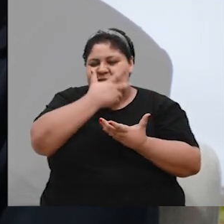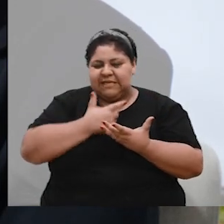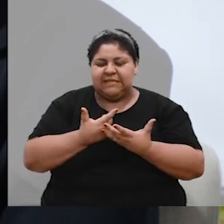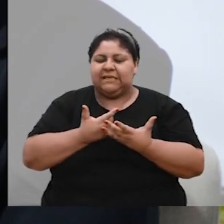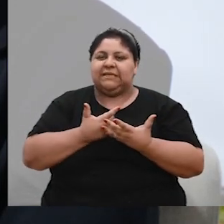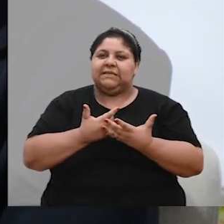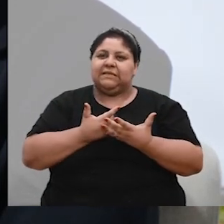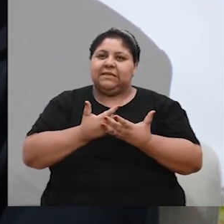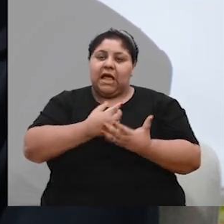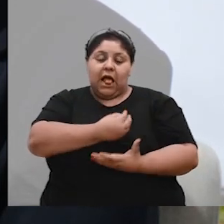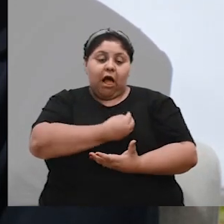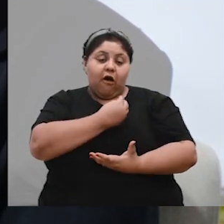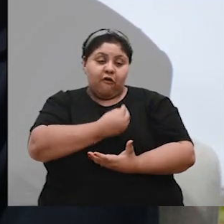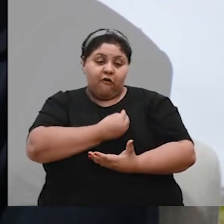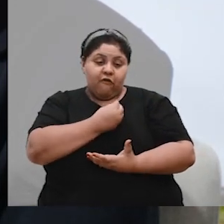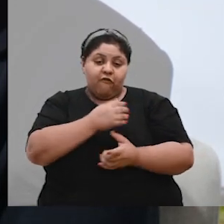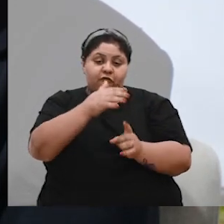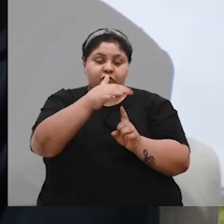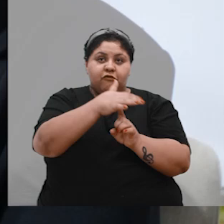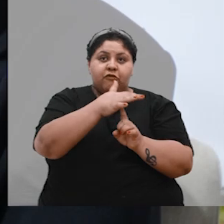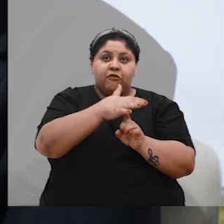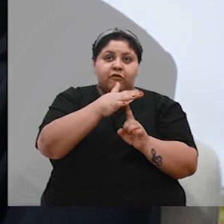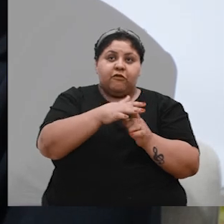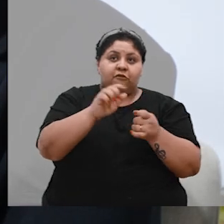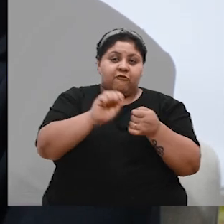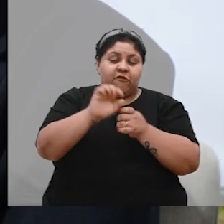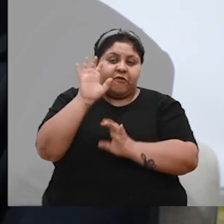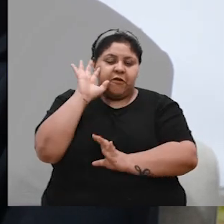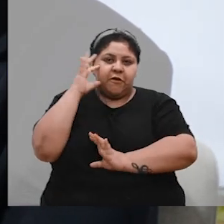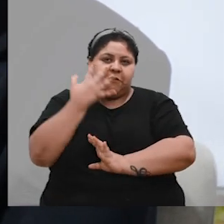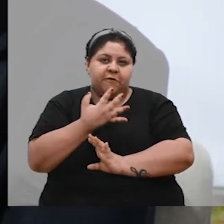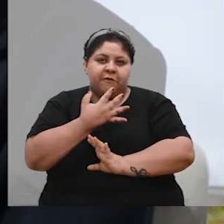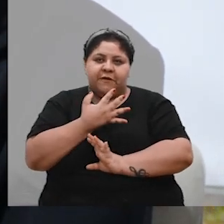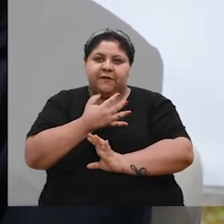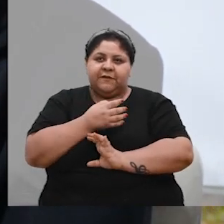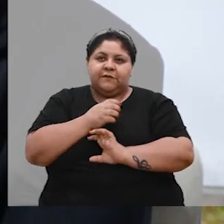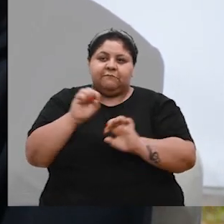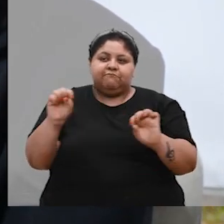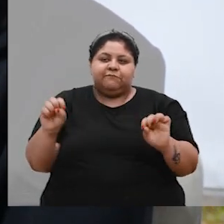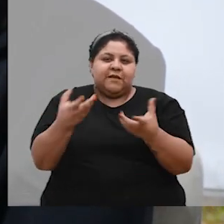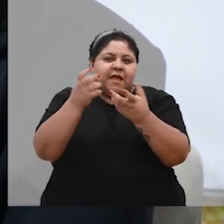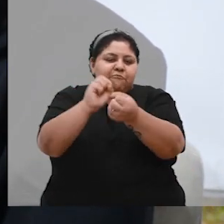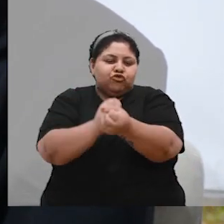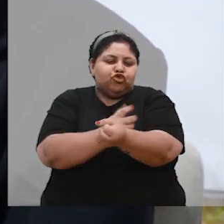bonita, e a vida que a feira faz acontecer, ela contagia.